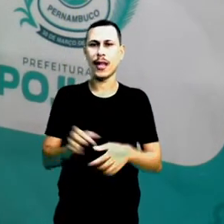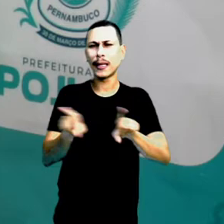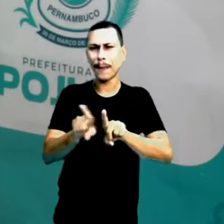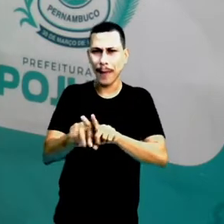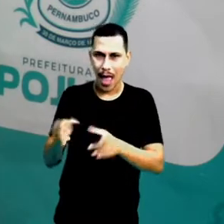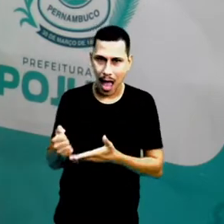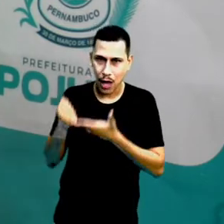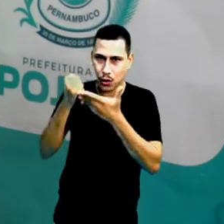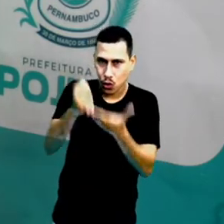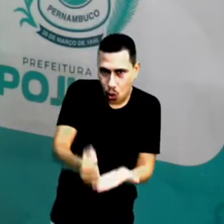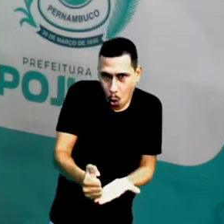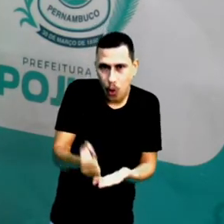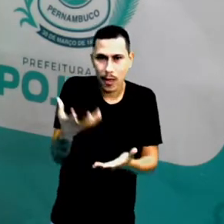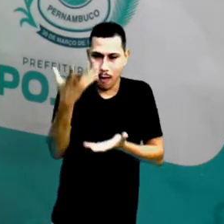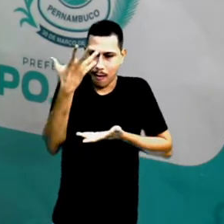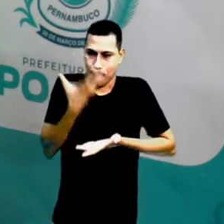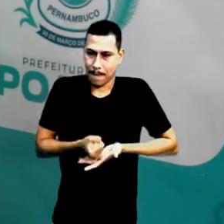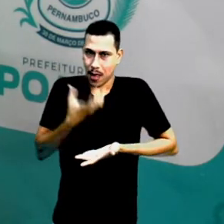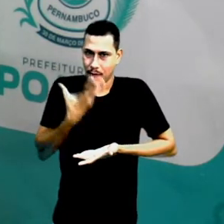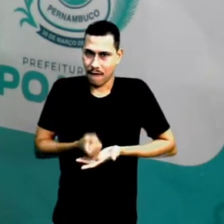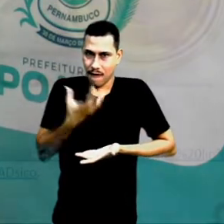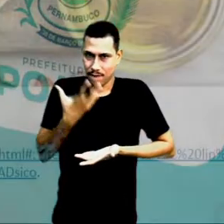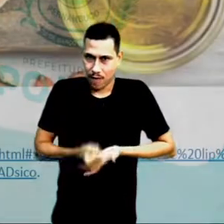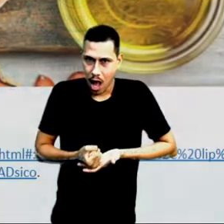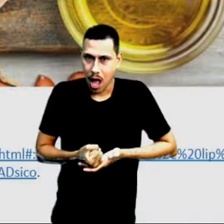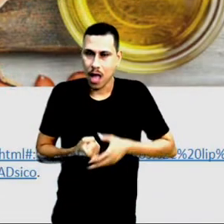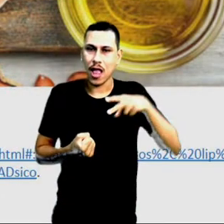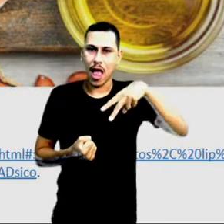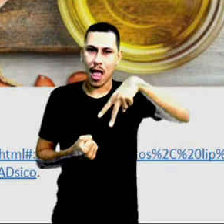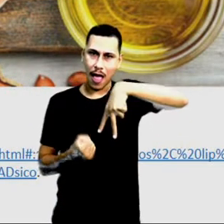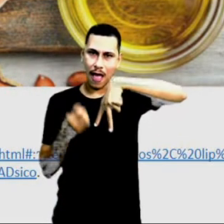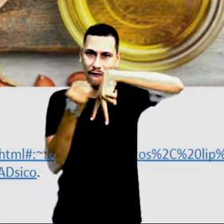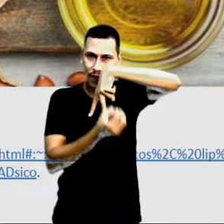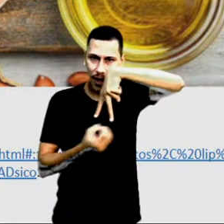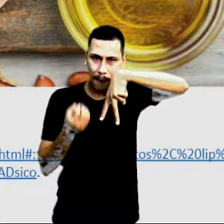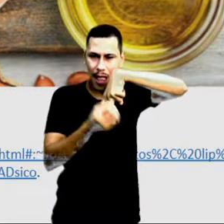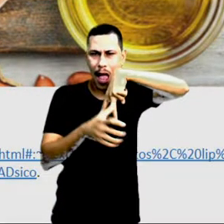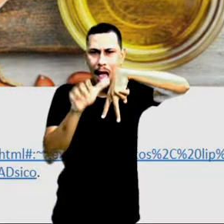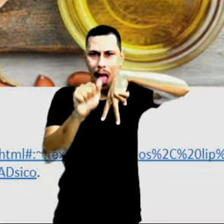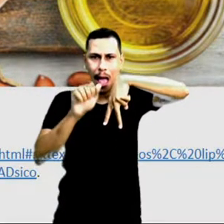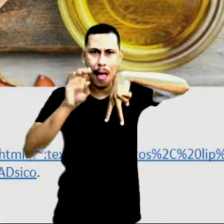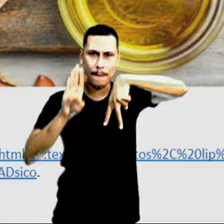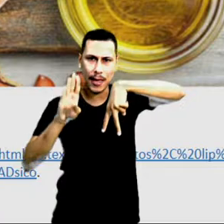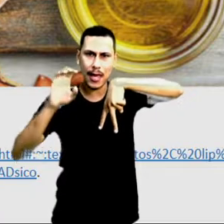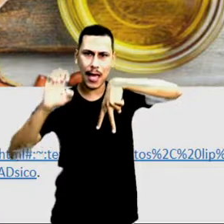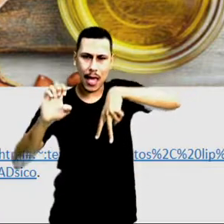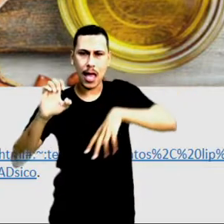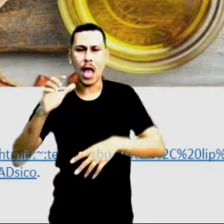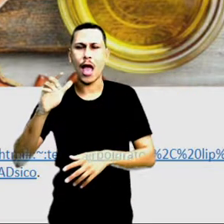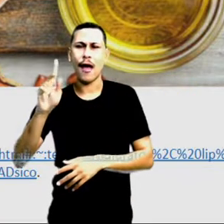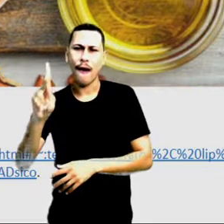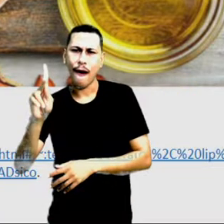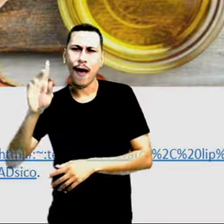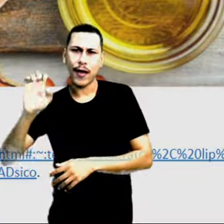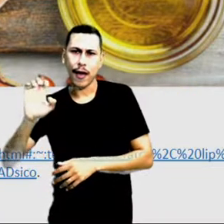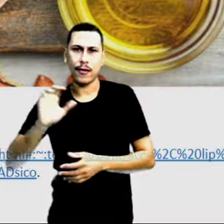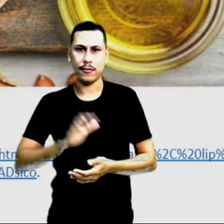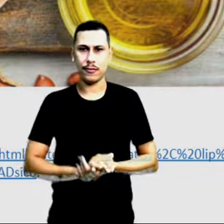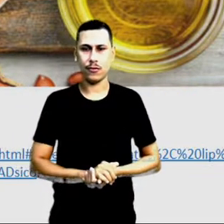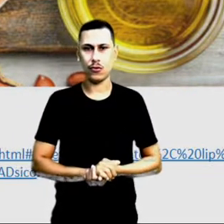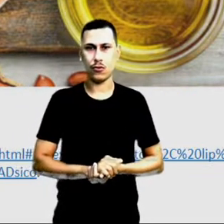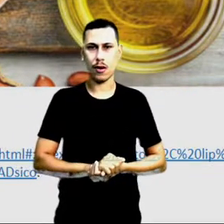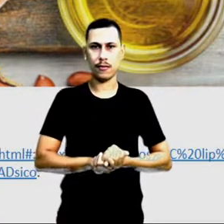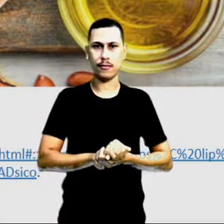na absorção de vitaminas A, D, E, K e V. Aqui a gente tem alguns